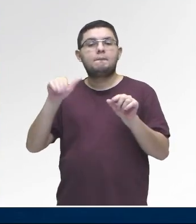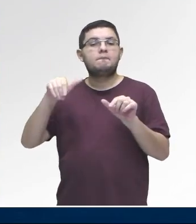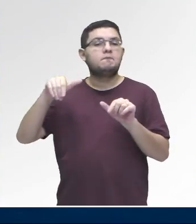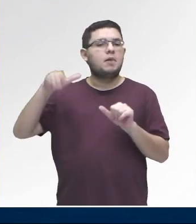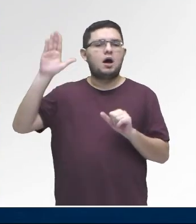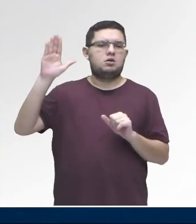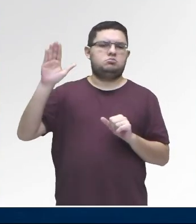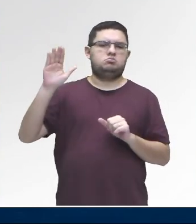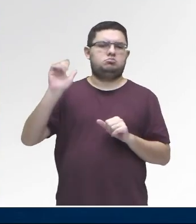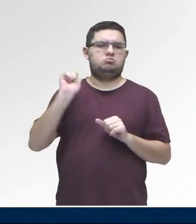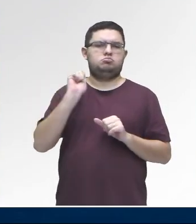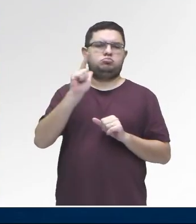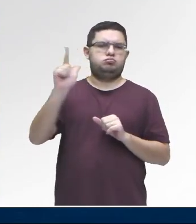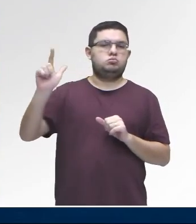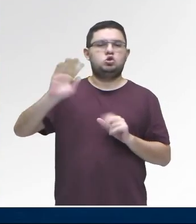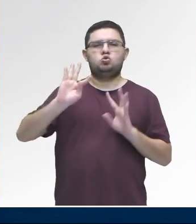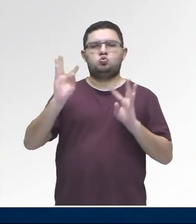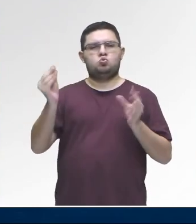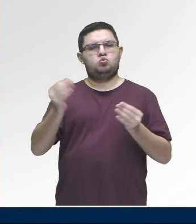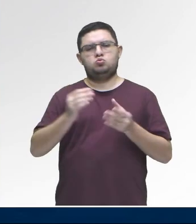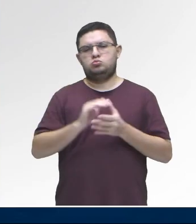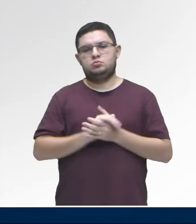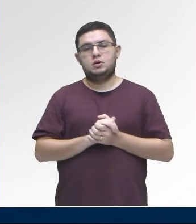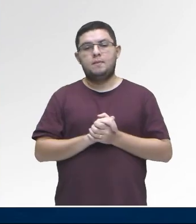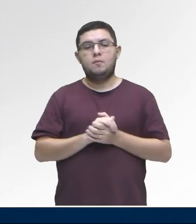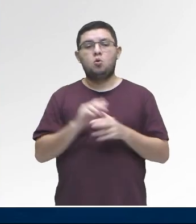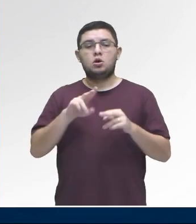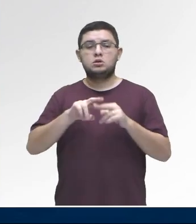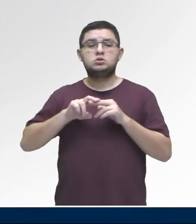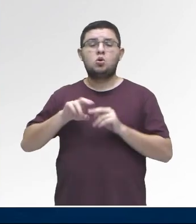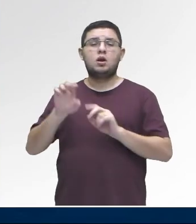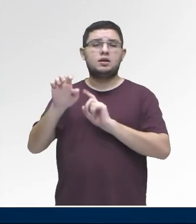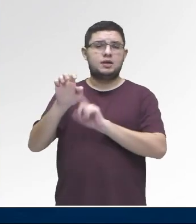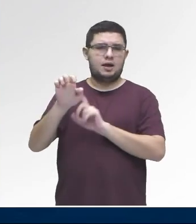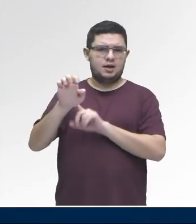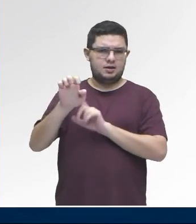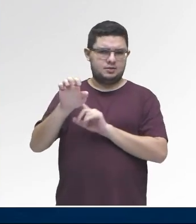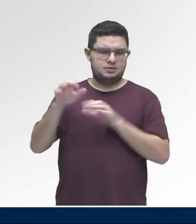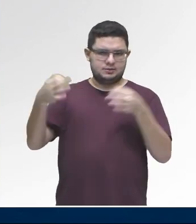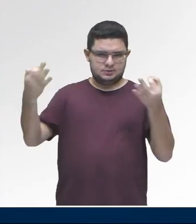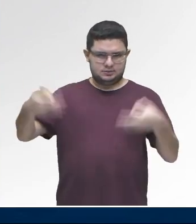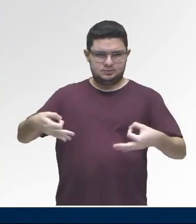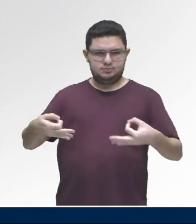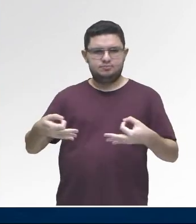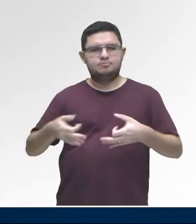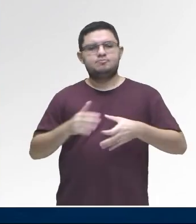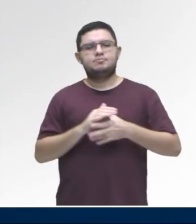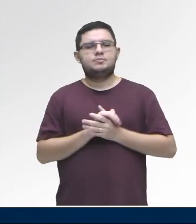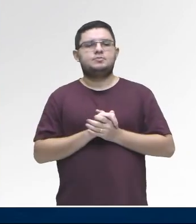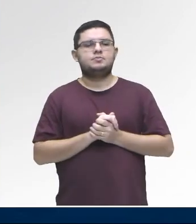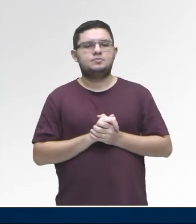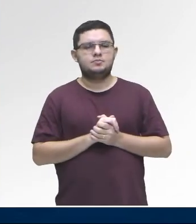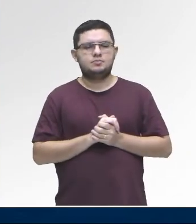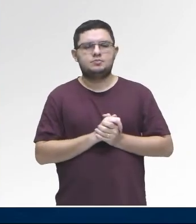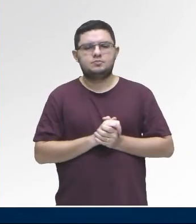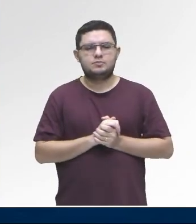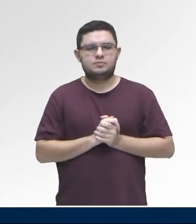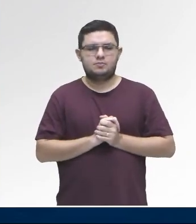os outros, tá bom? Então, essa alternativa aqui, ela é